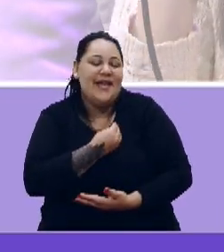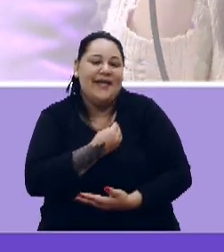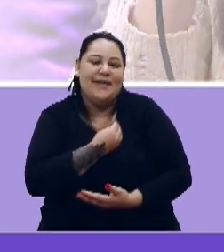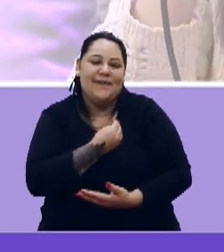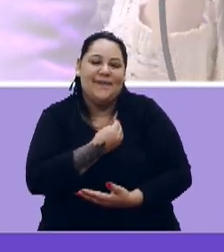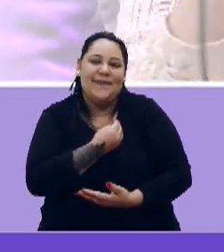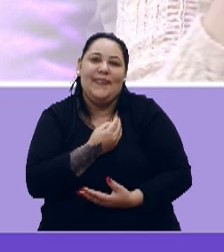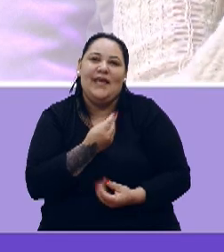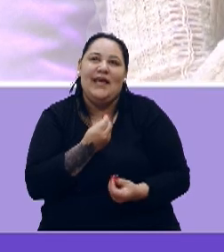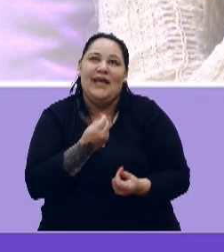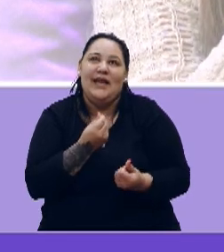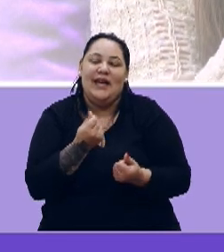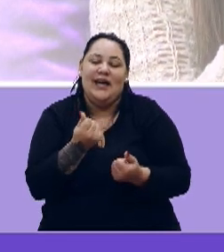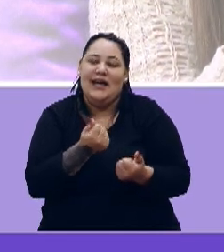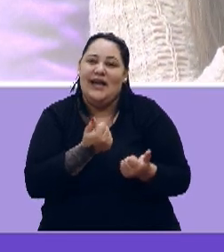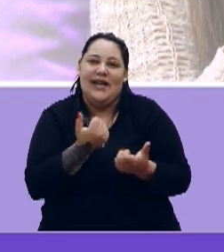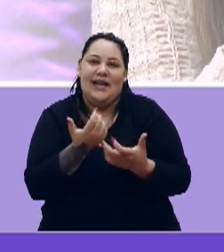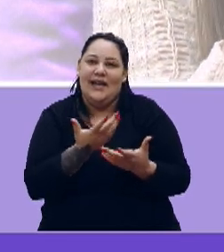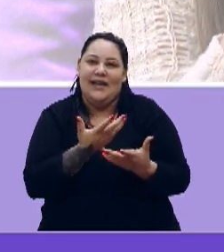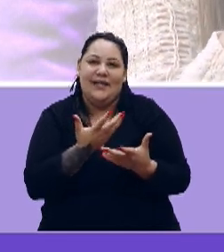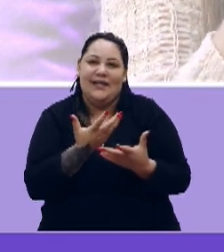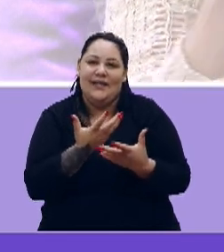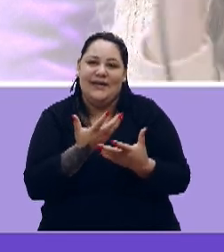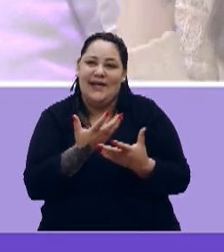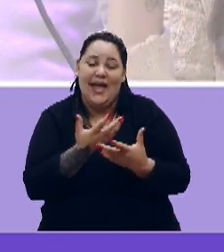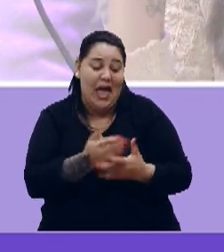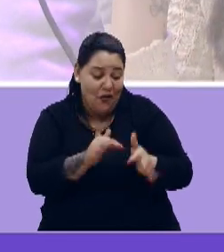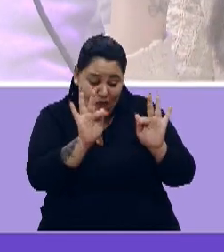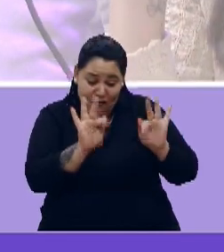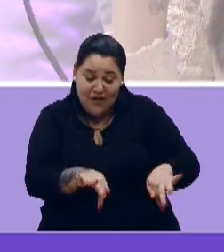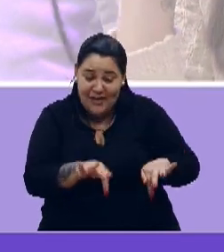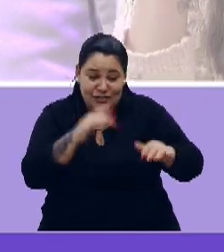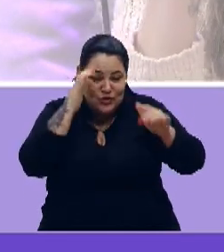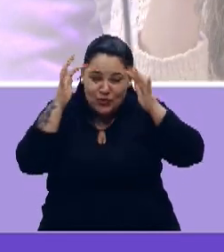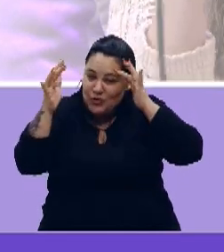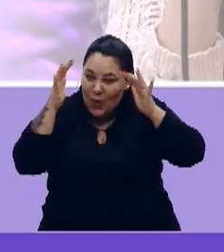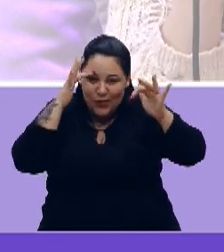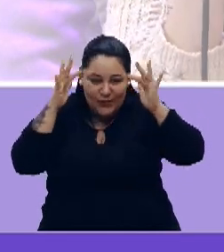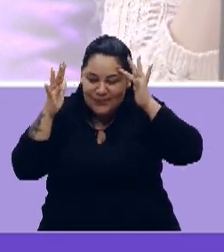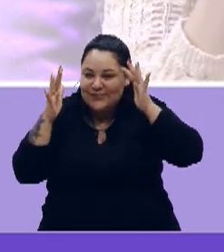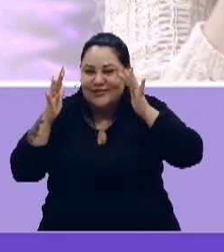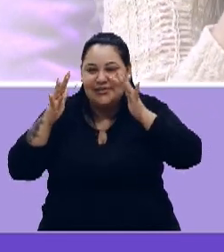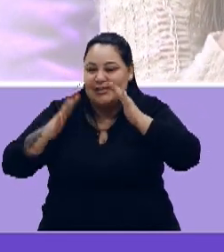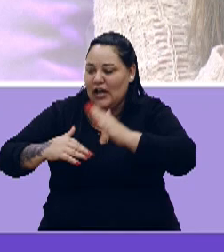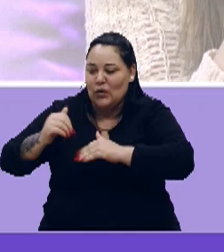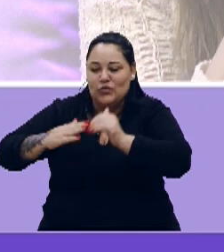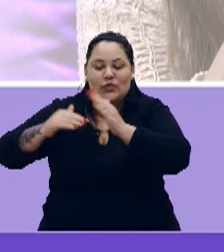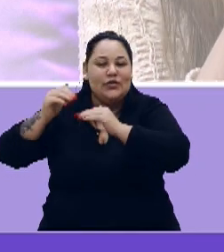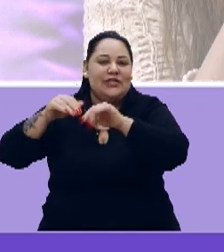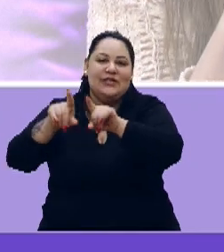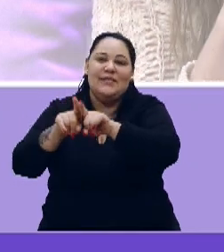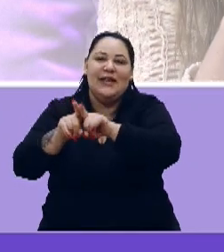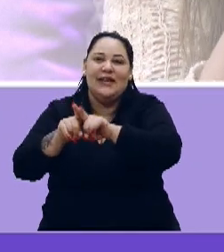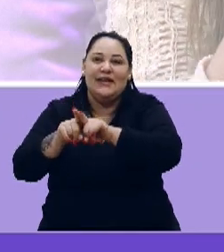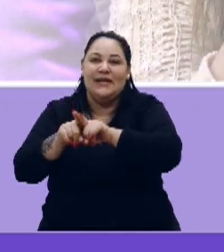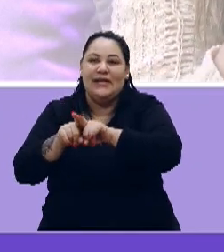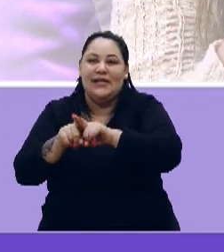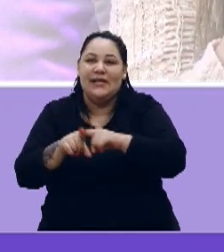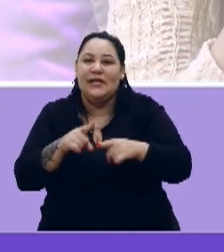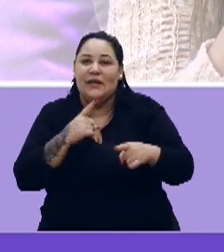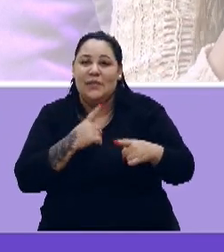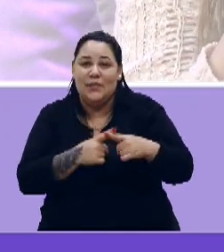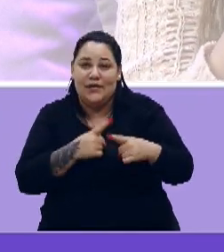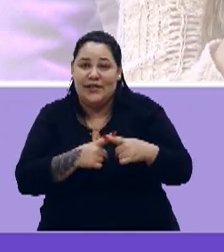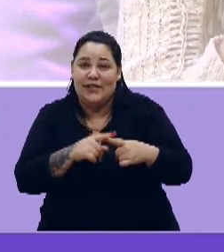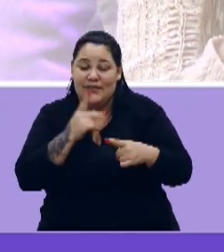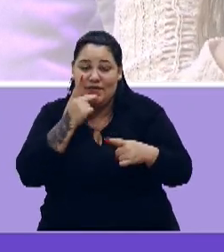essa destruição de um sonho que foi construído, né? E também digo isso referente a